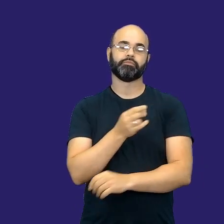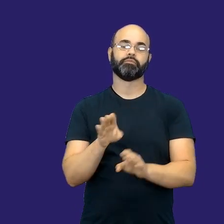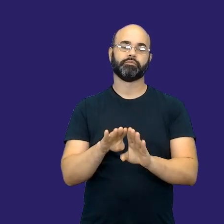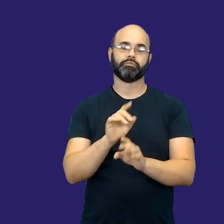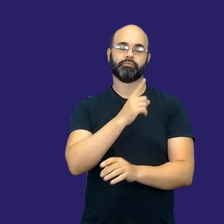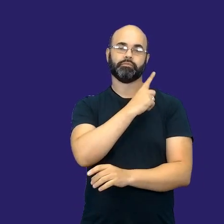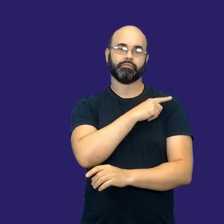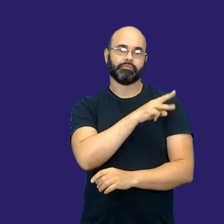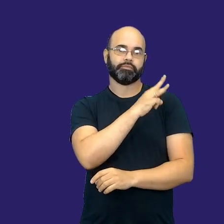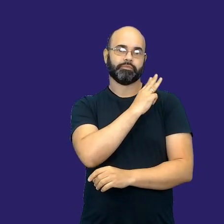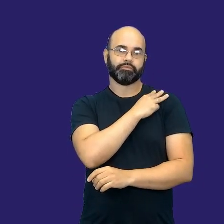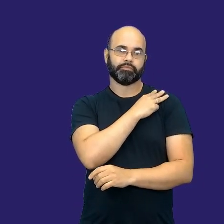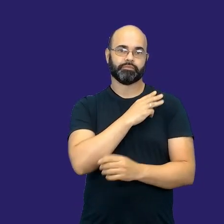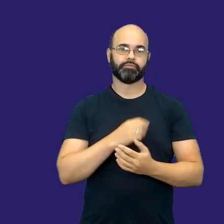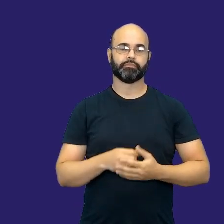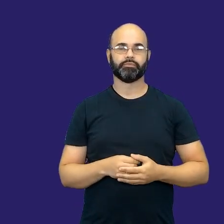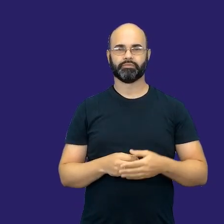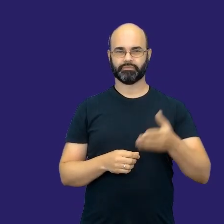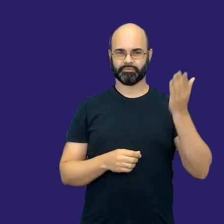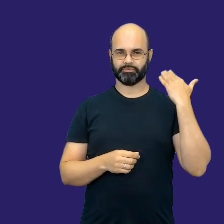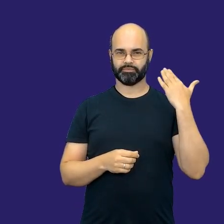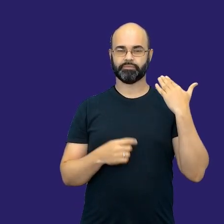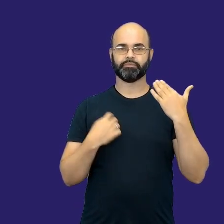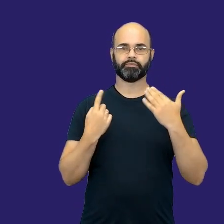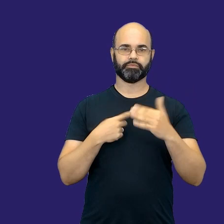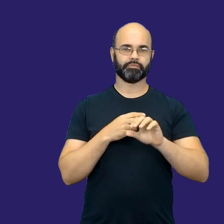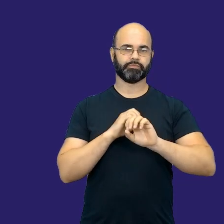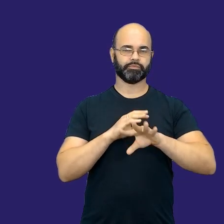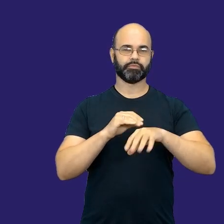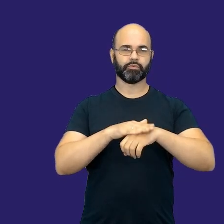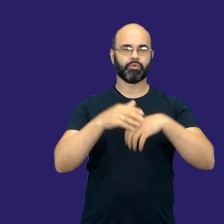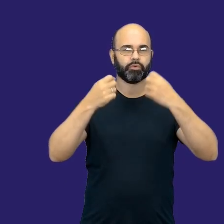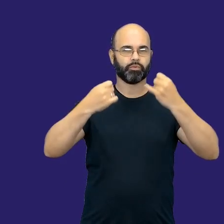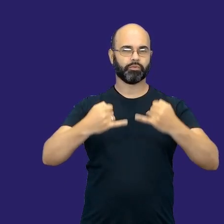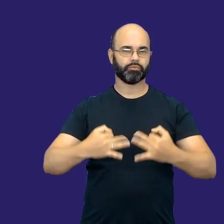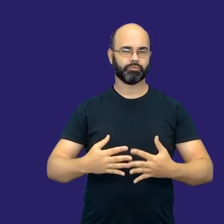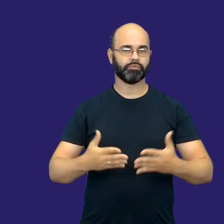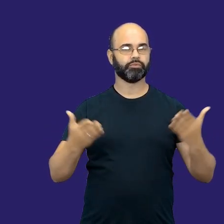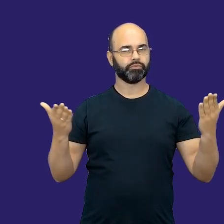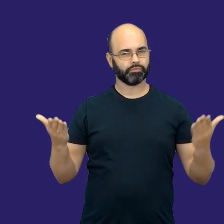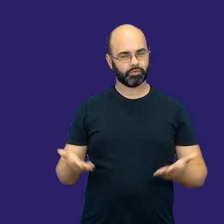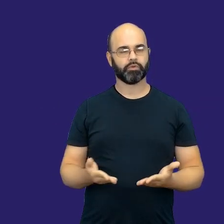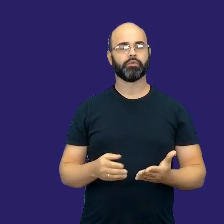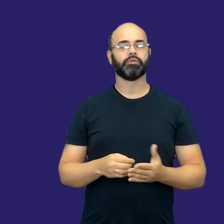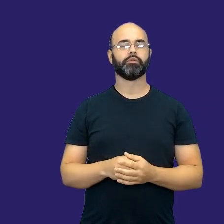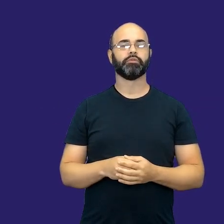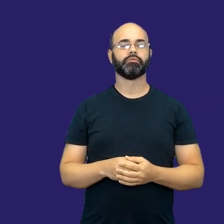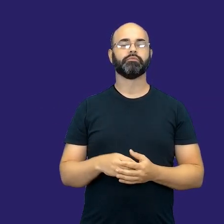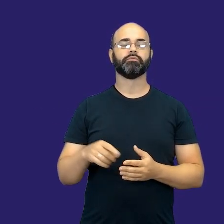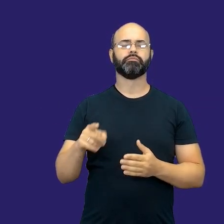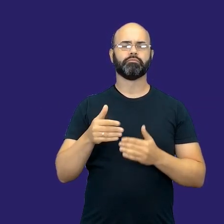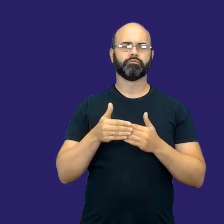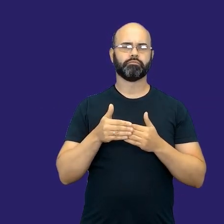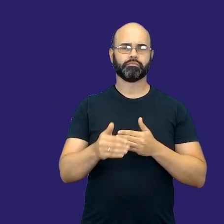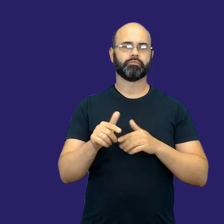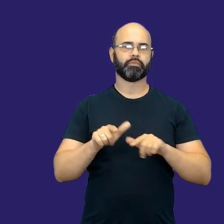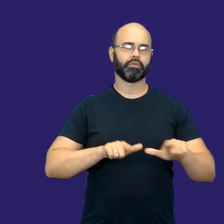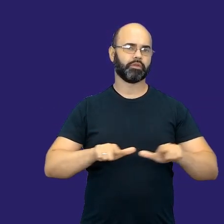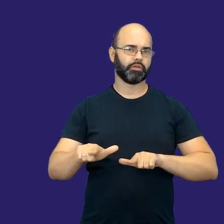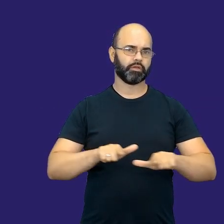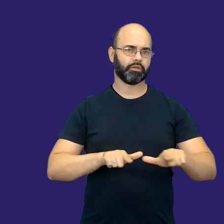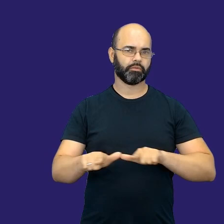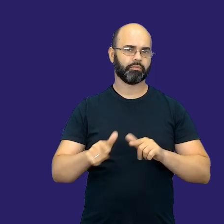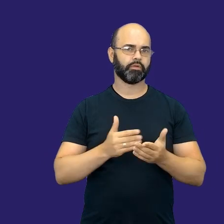trabalhando com o São Paulo Faz Escola e agora estamos efetivamente, né, iniciando os trabalhos aqui com